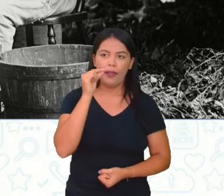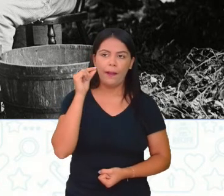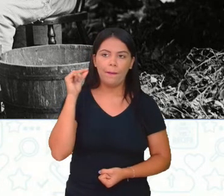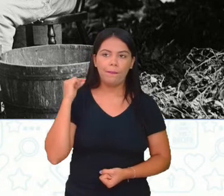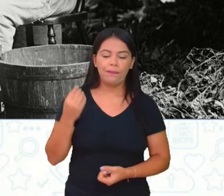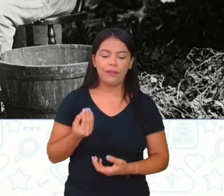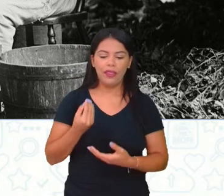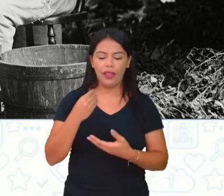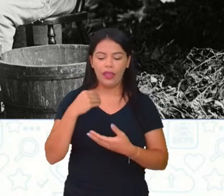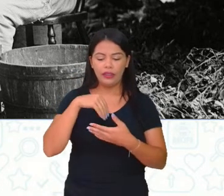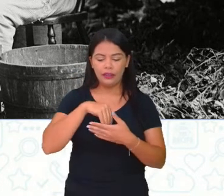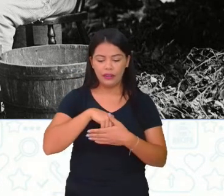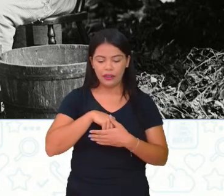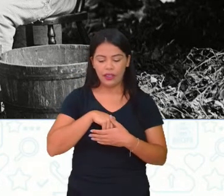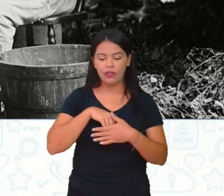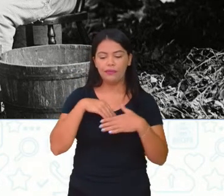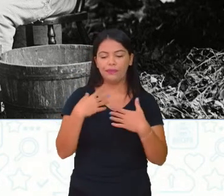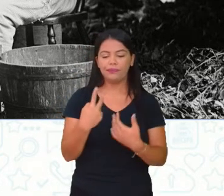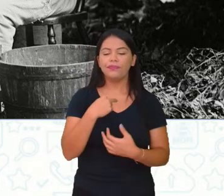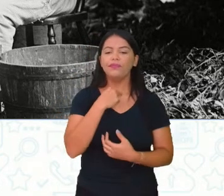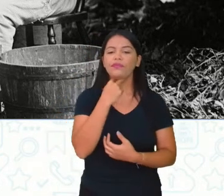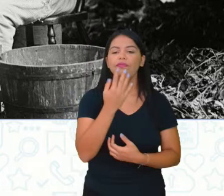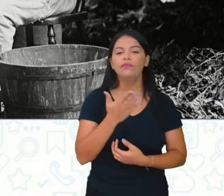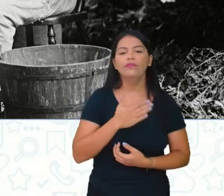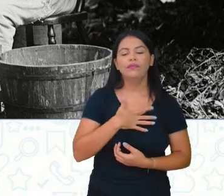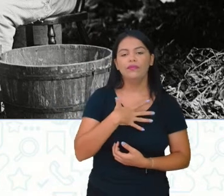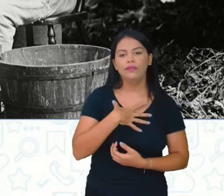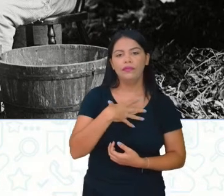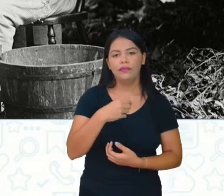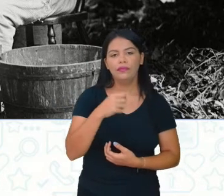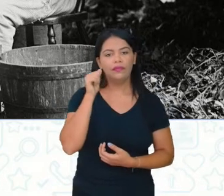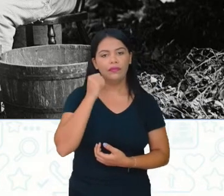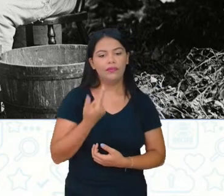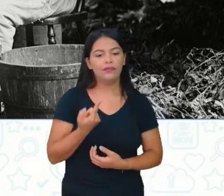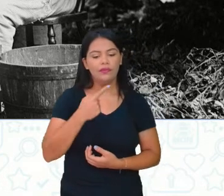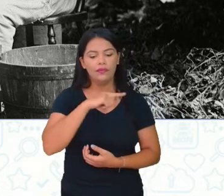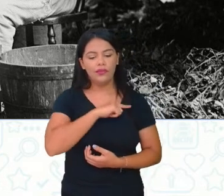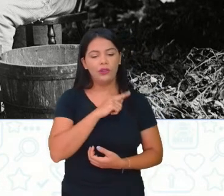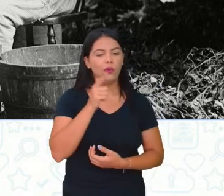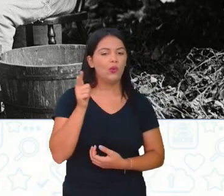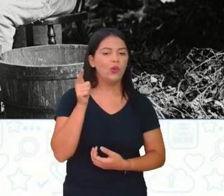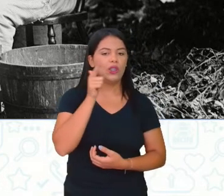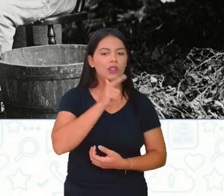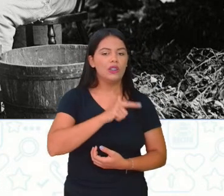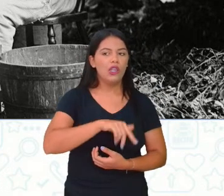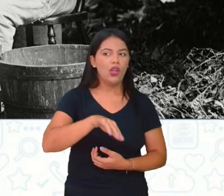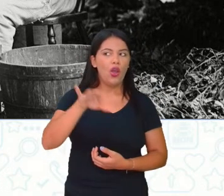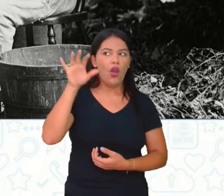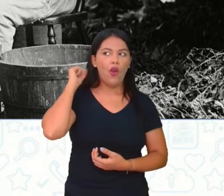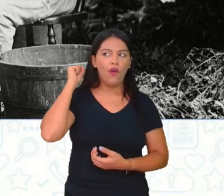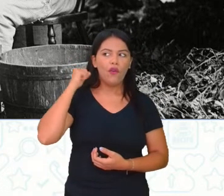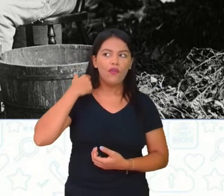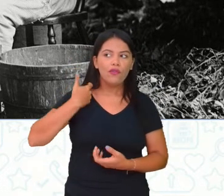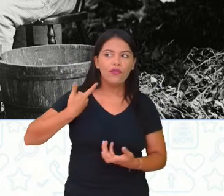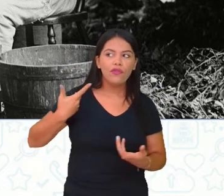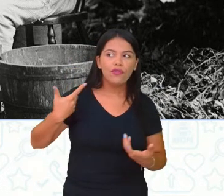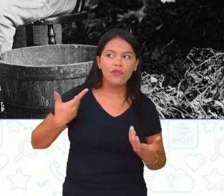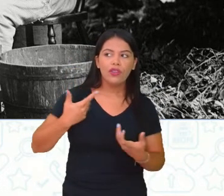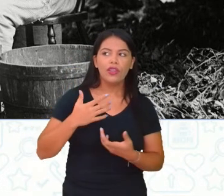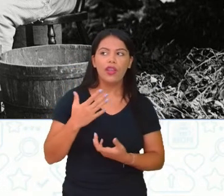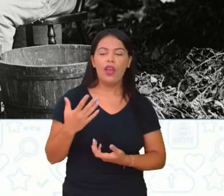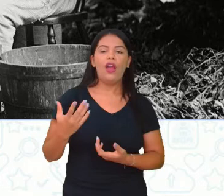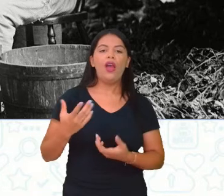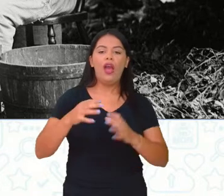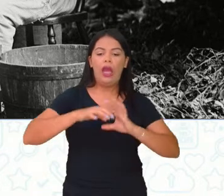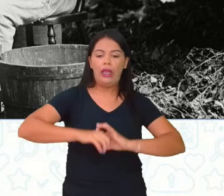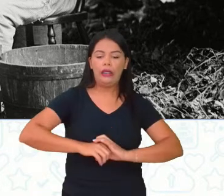Na voz da minha filha se fará ouvir a ressonância, o eco da vida, liberdade.